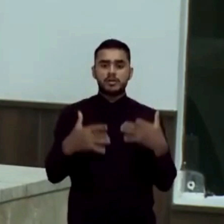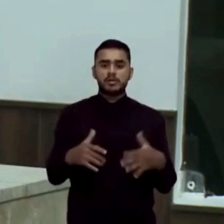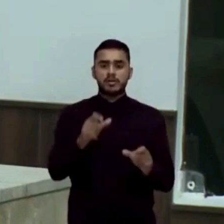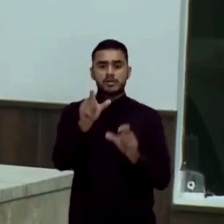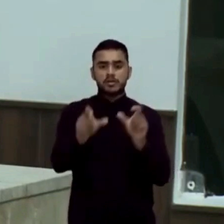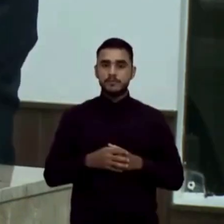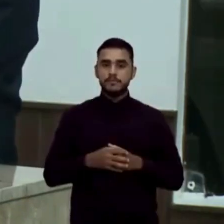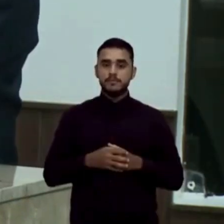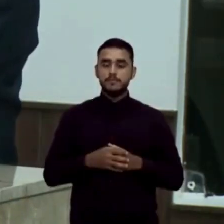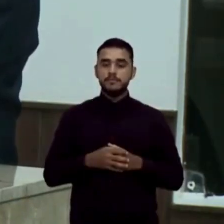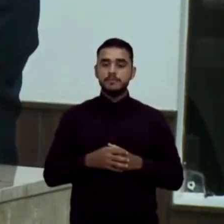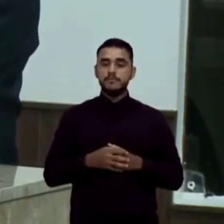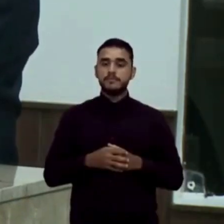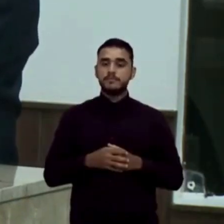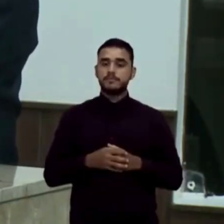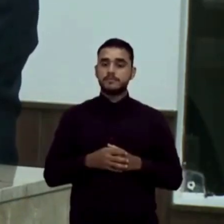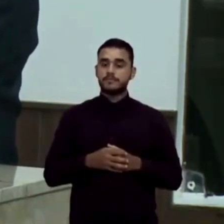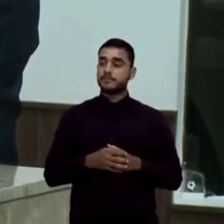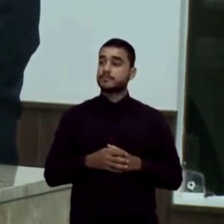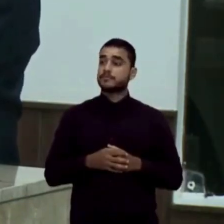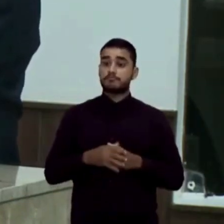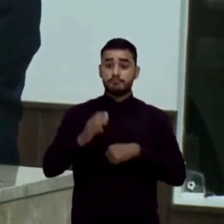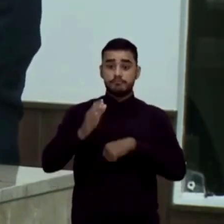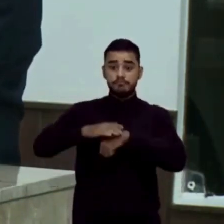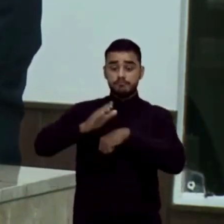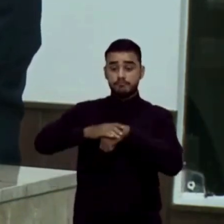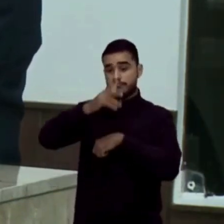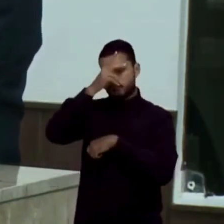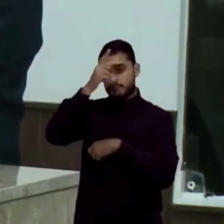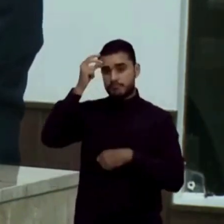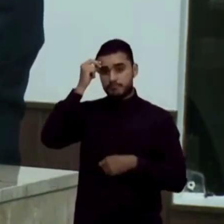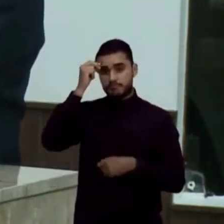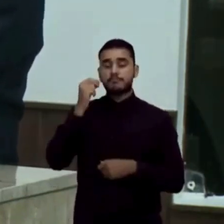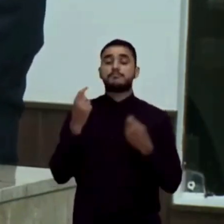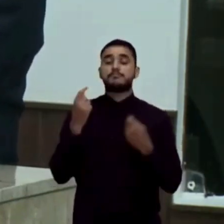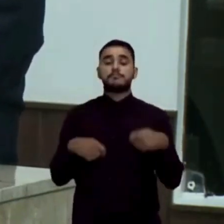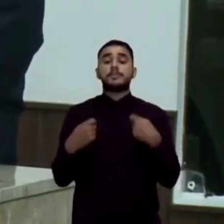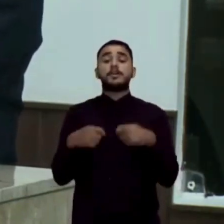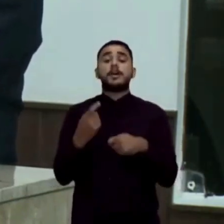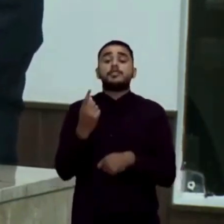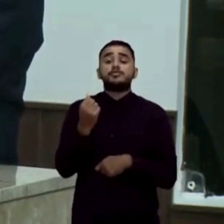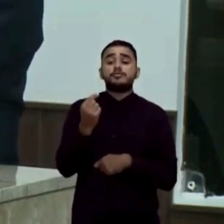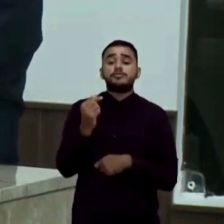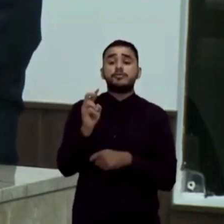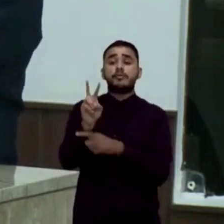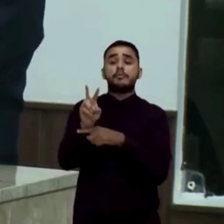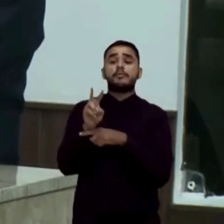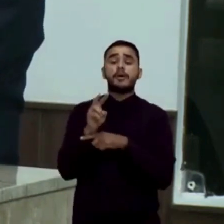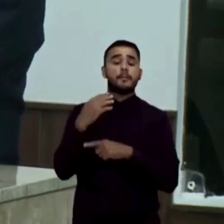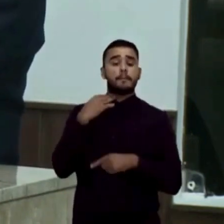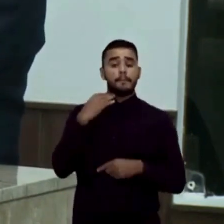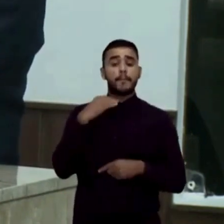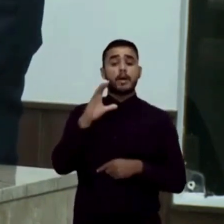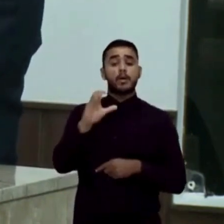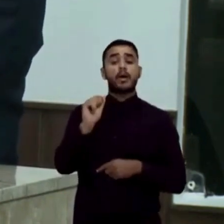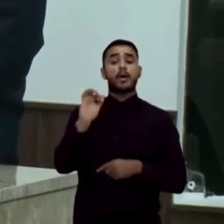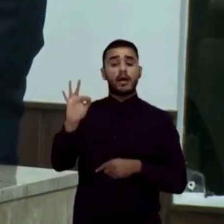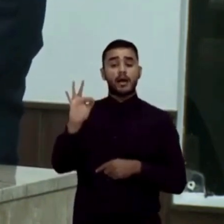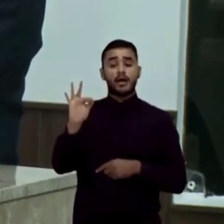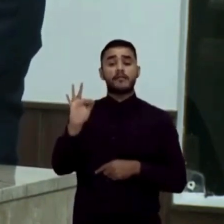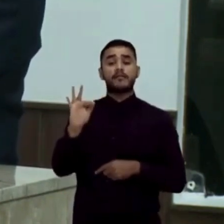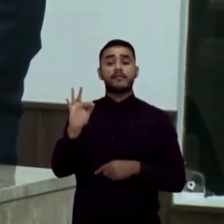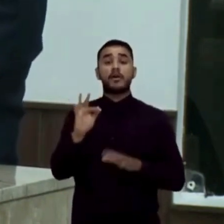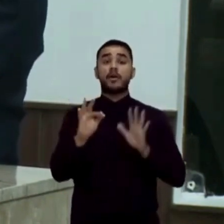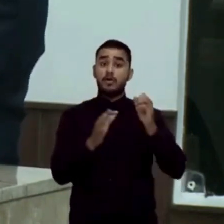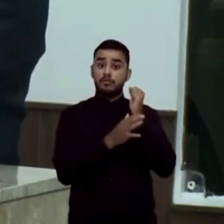só o primeiro artigo. Fica o Poder Executivo autorizado a contratar a operação de crédito junto ao CAF, com garantia da